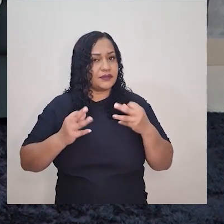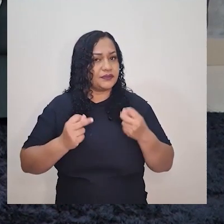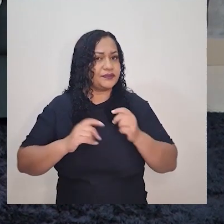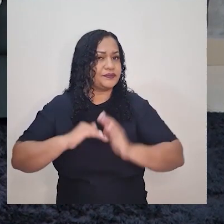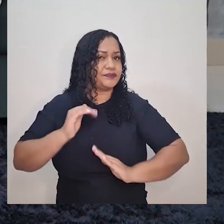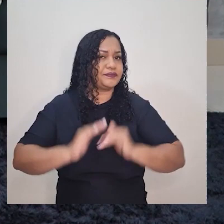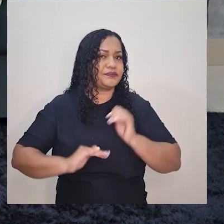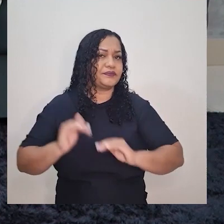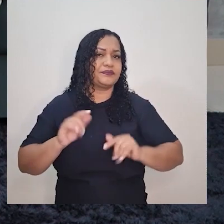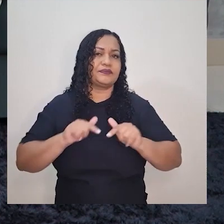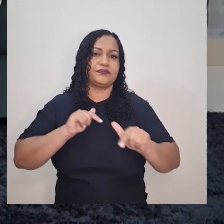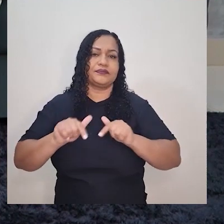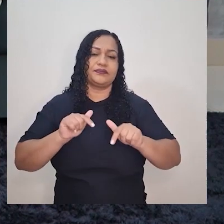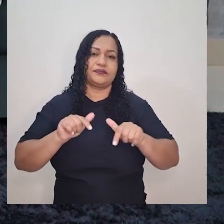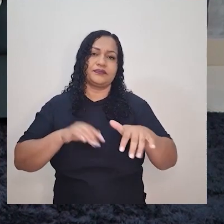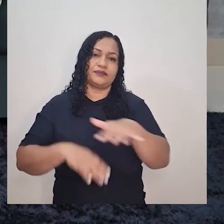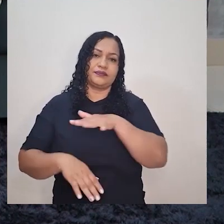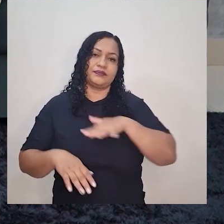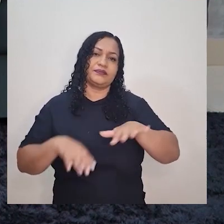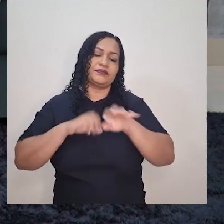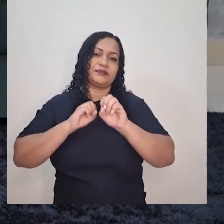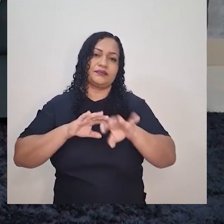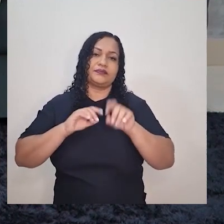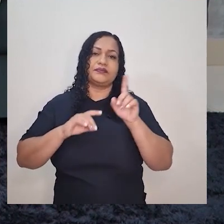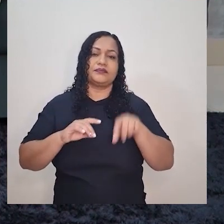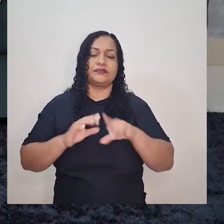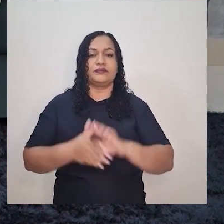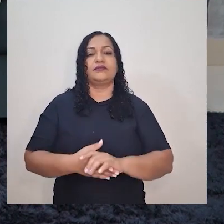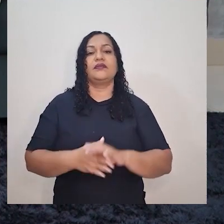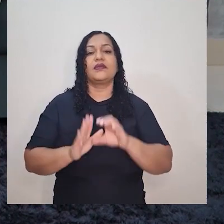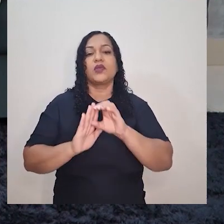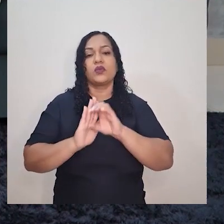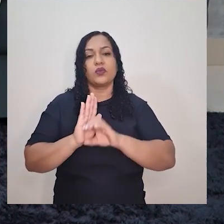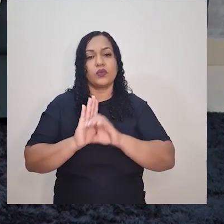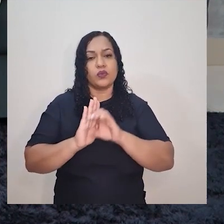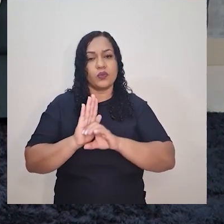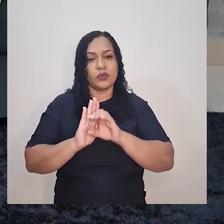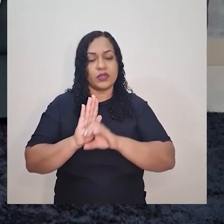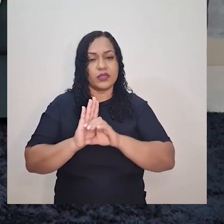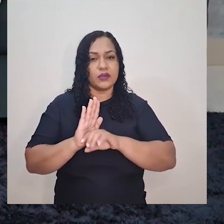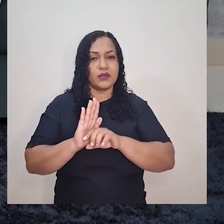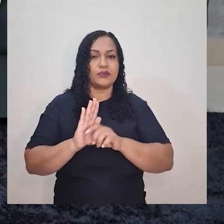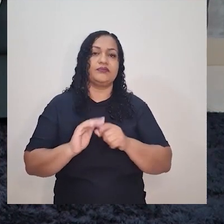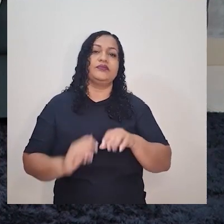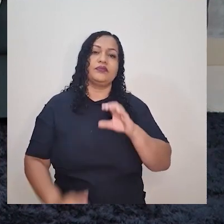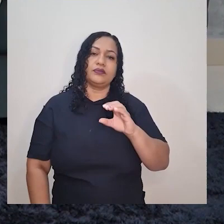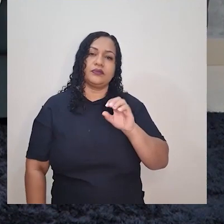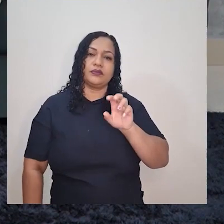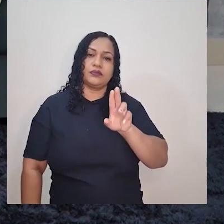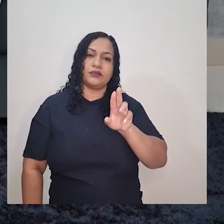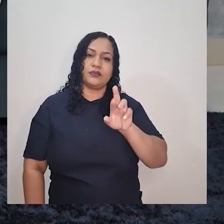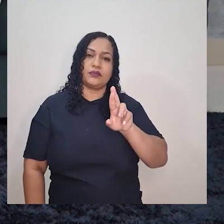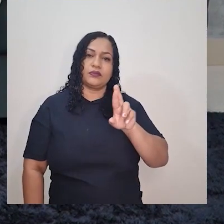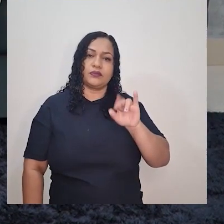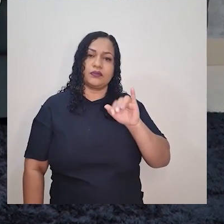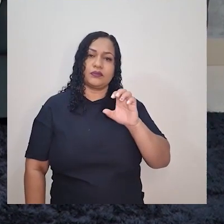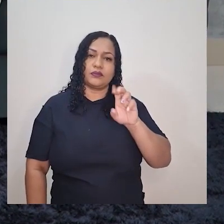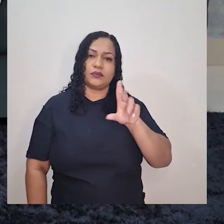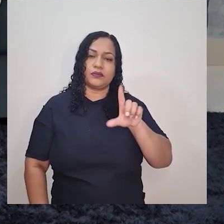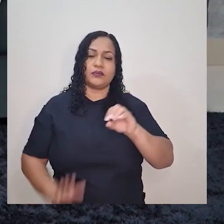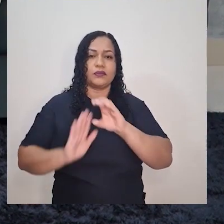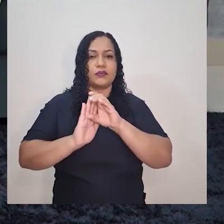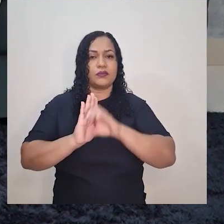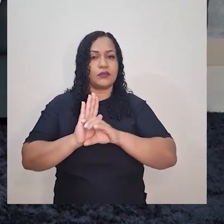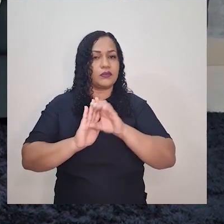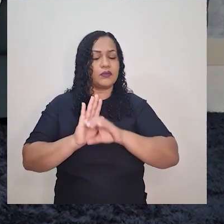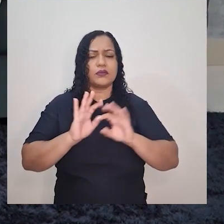profissionais da educação é o currículo. E nós precisamos entender que esse currículo ele não é neutro. Né? O que nós entendemos por currículo? Toda a produção